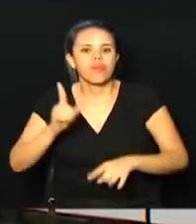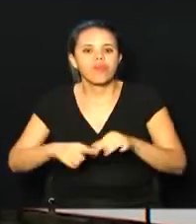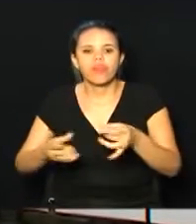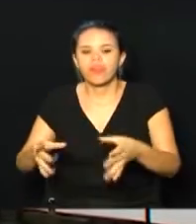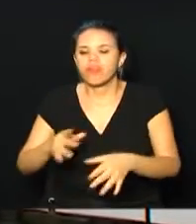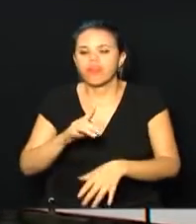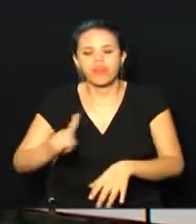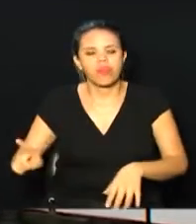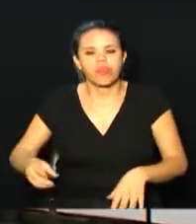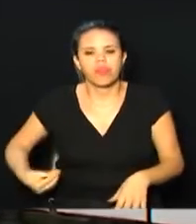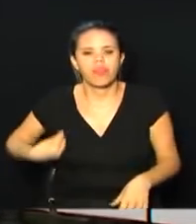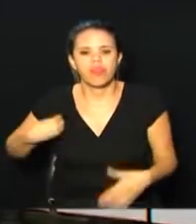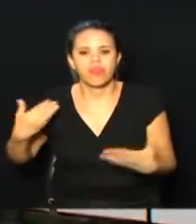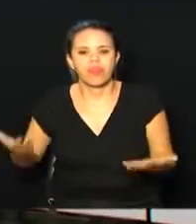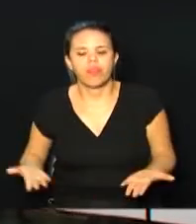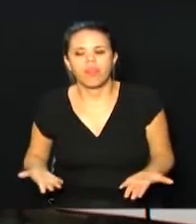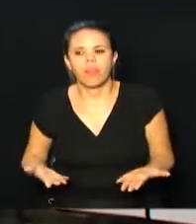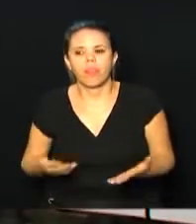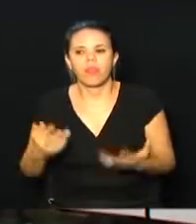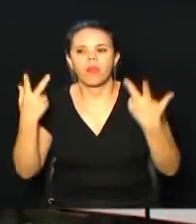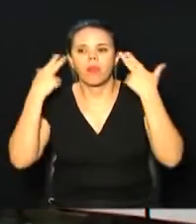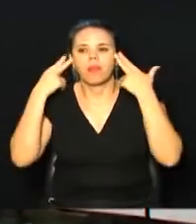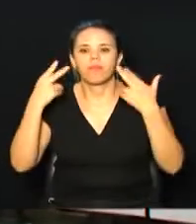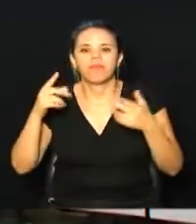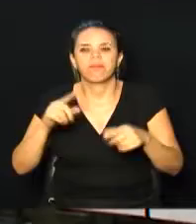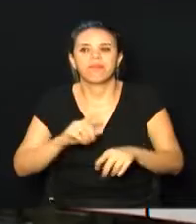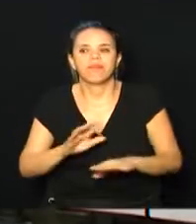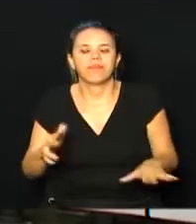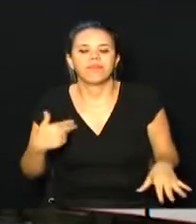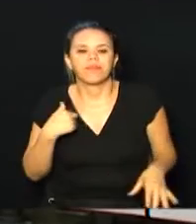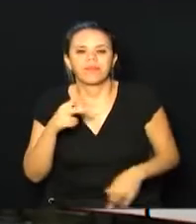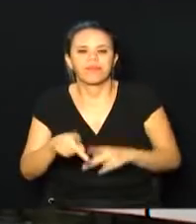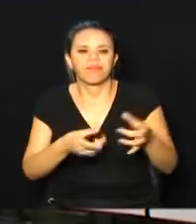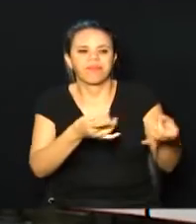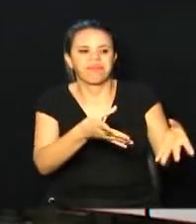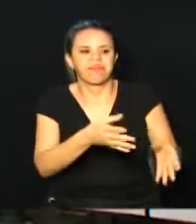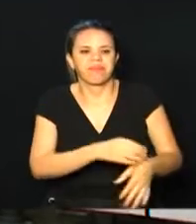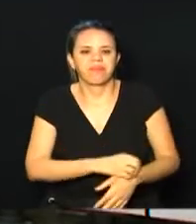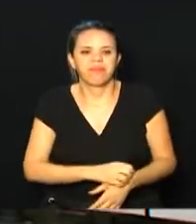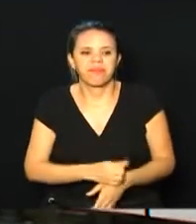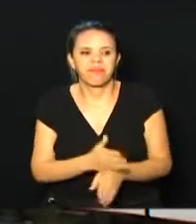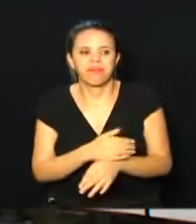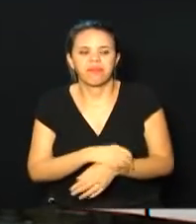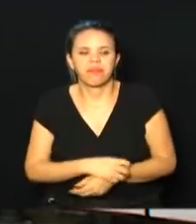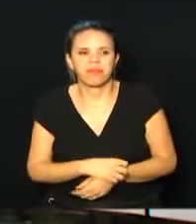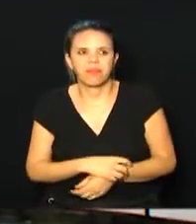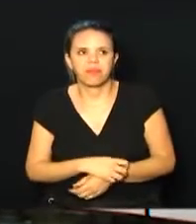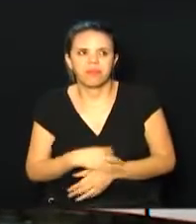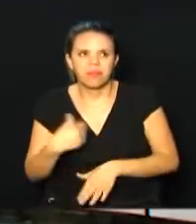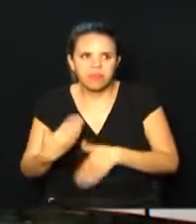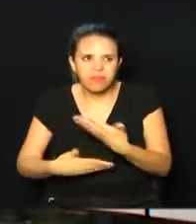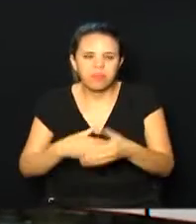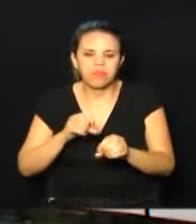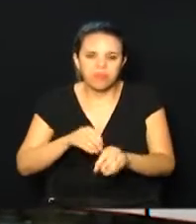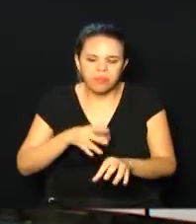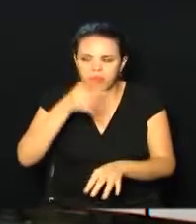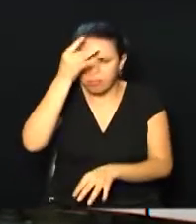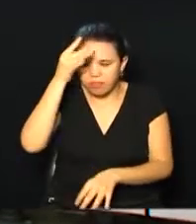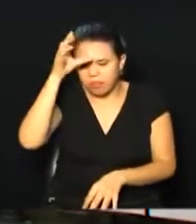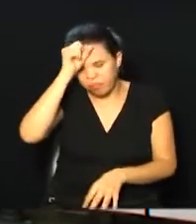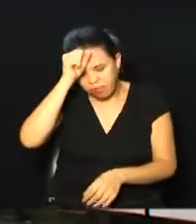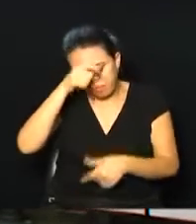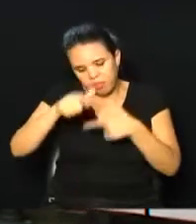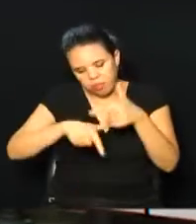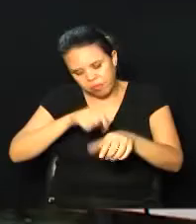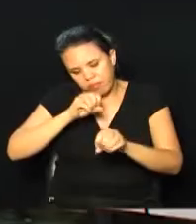era para estar ali. Material orgânico, até isso, né? O cara joga tudo lá. Mas é um processo, é de educação, a gente tem que